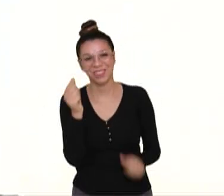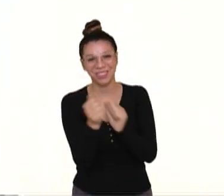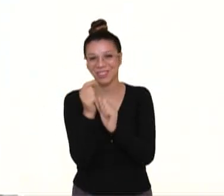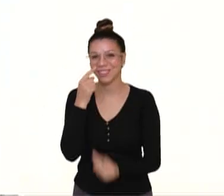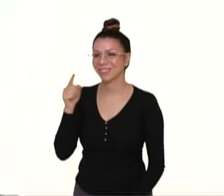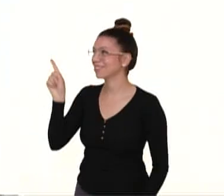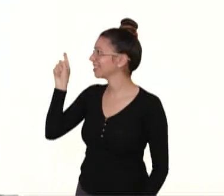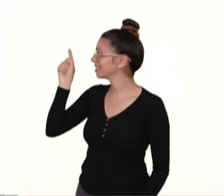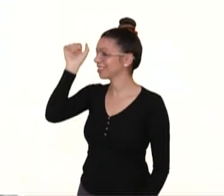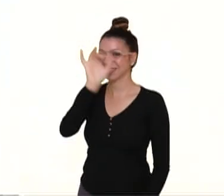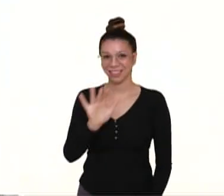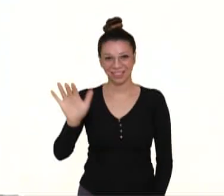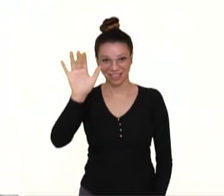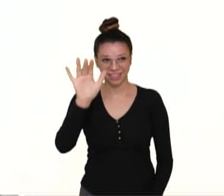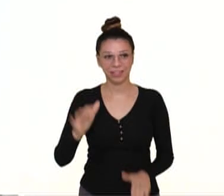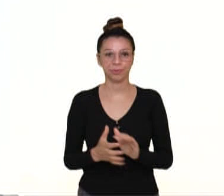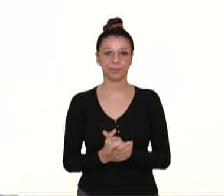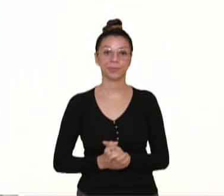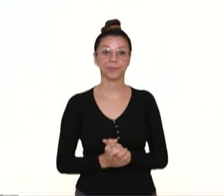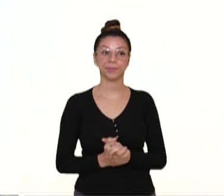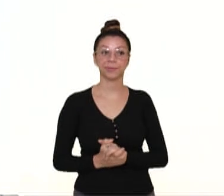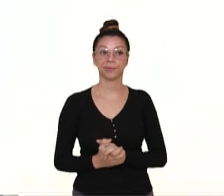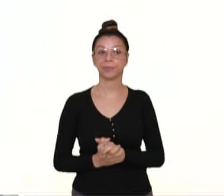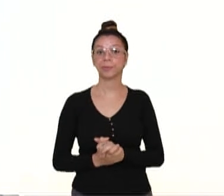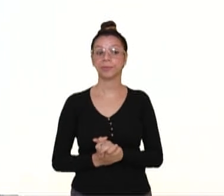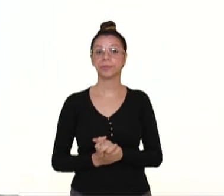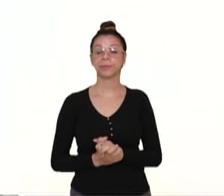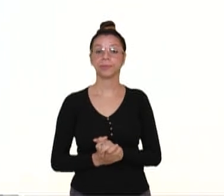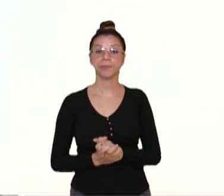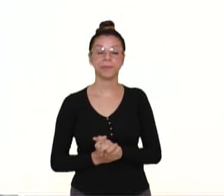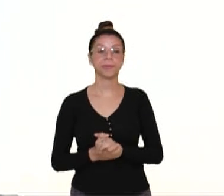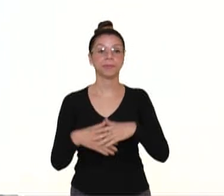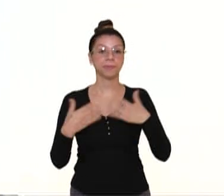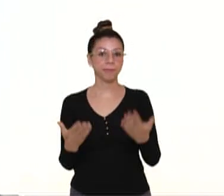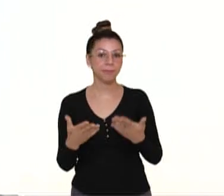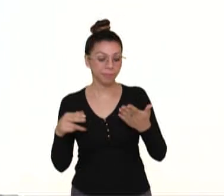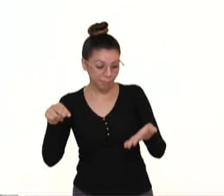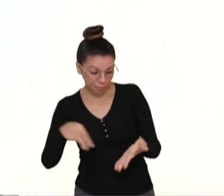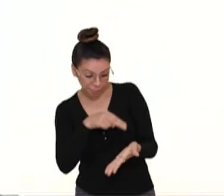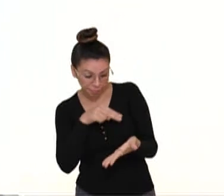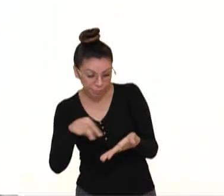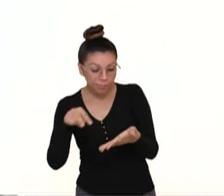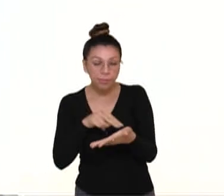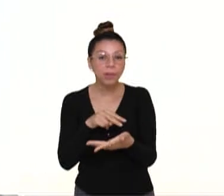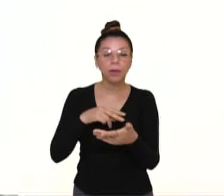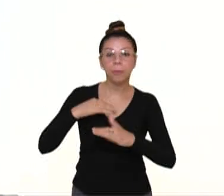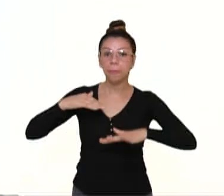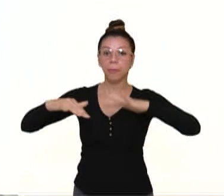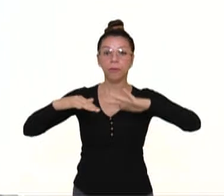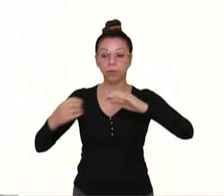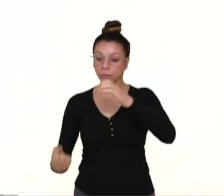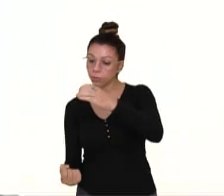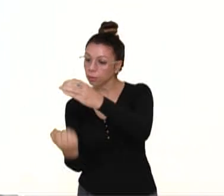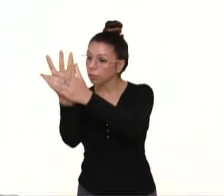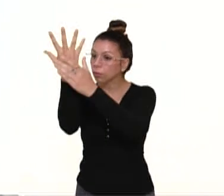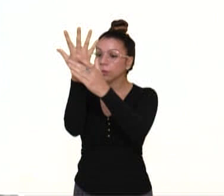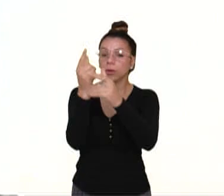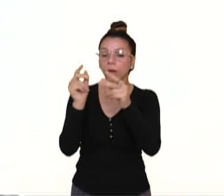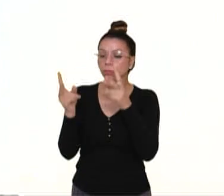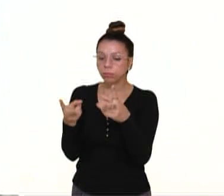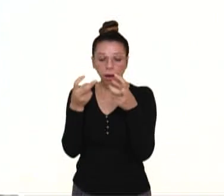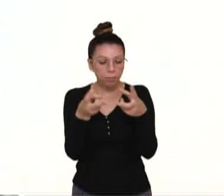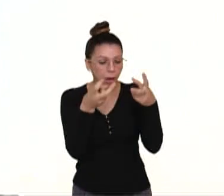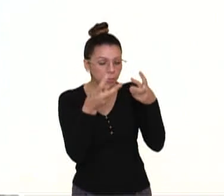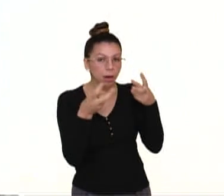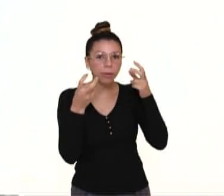Legal. Então, na dança, inúmeros movimentos foram criados com base na observação